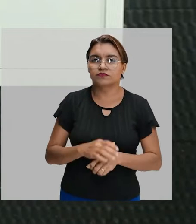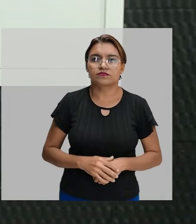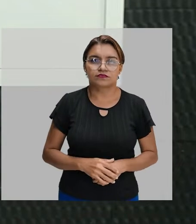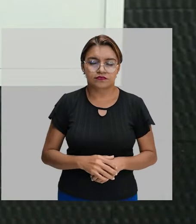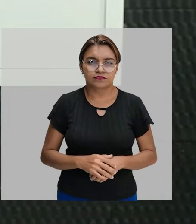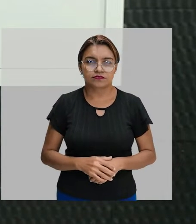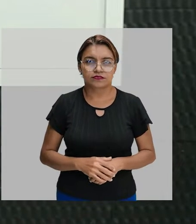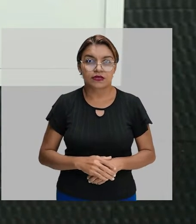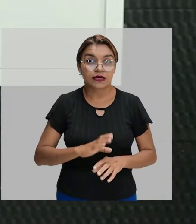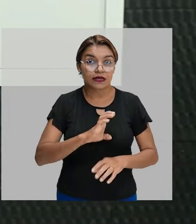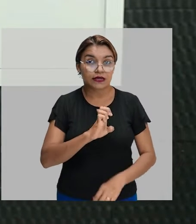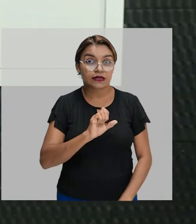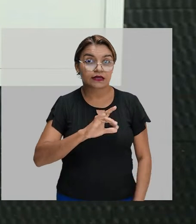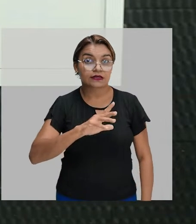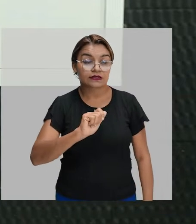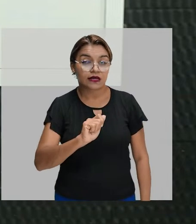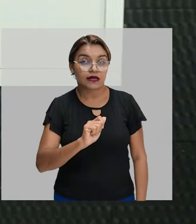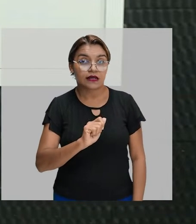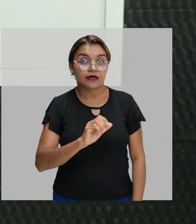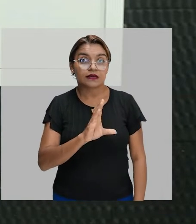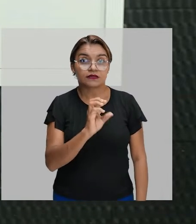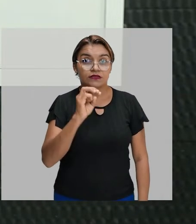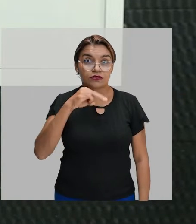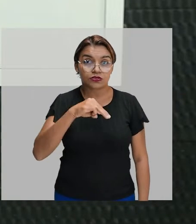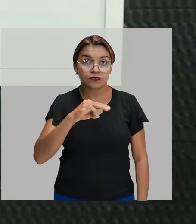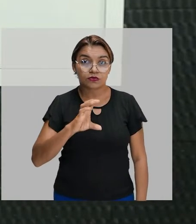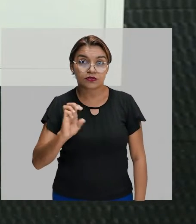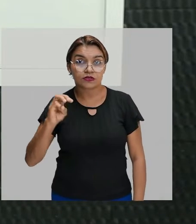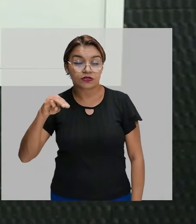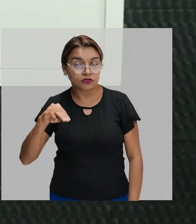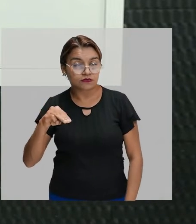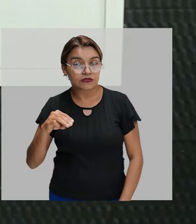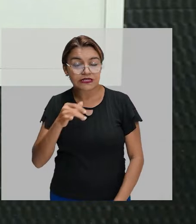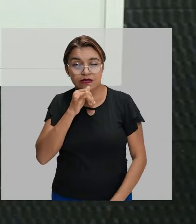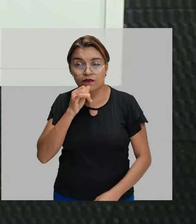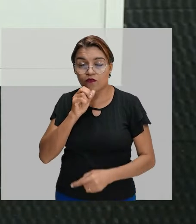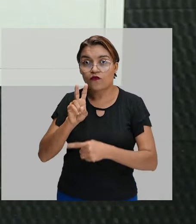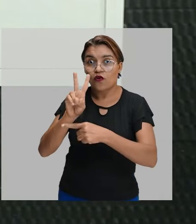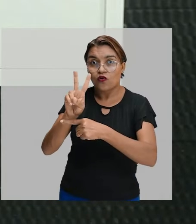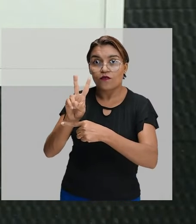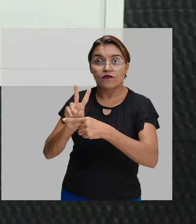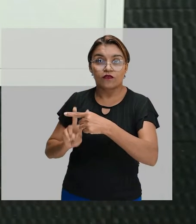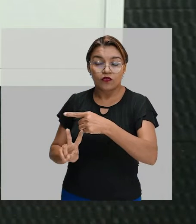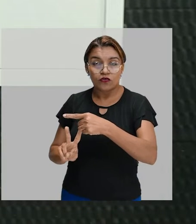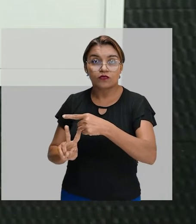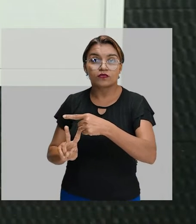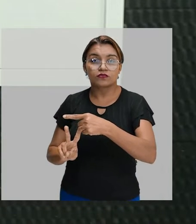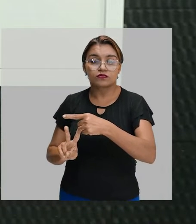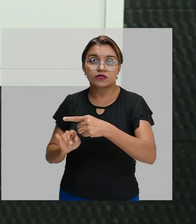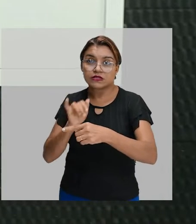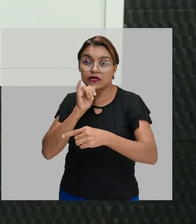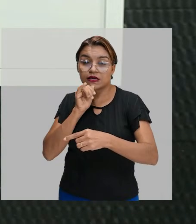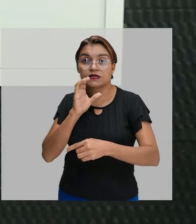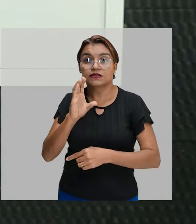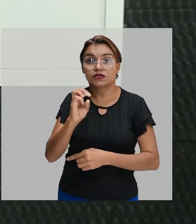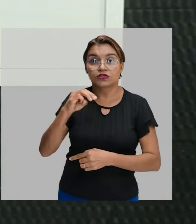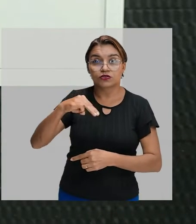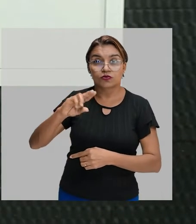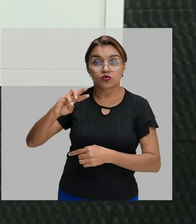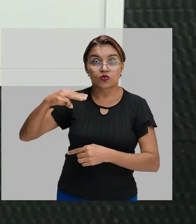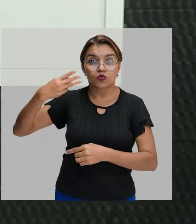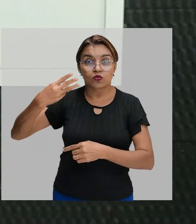relação centímetro centímetro e se você botar volume sobre volume Você tem uma relação ao sentimento o público com centímetro cúbico